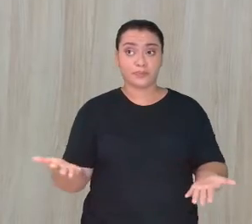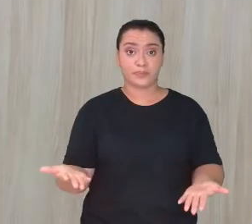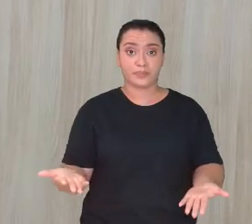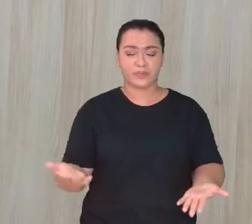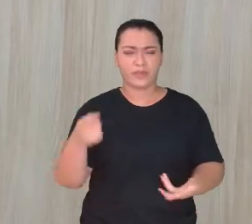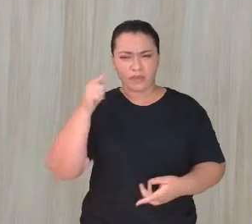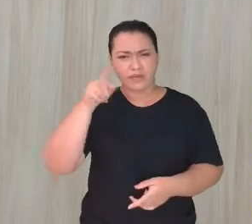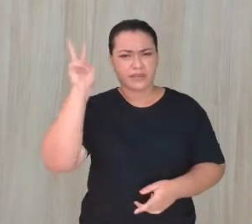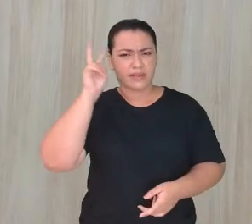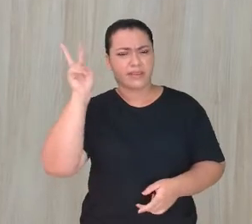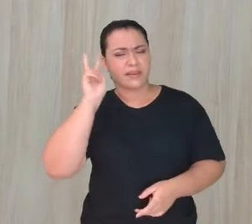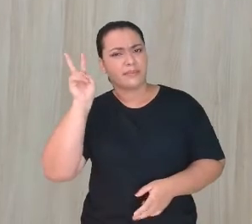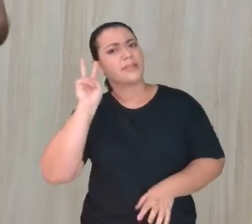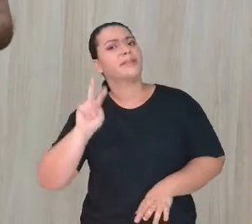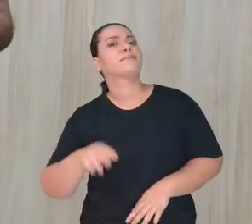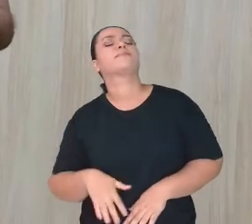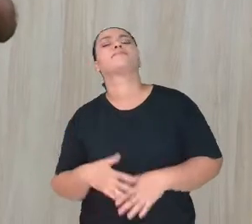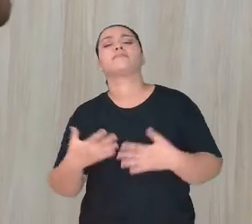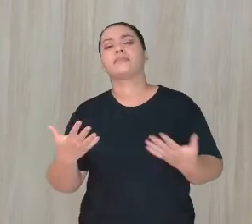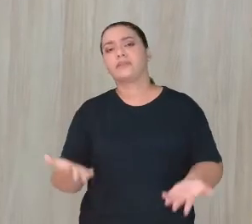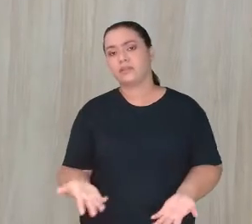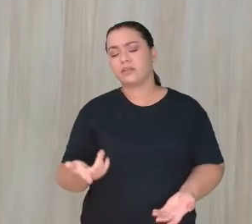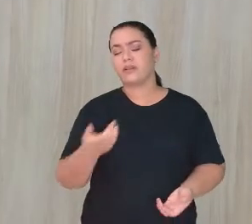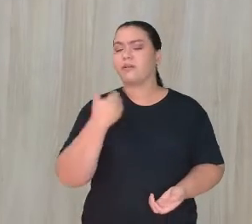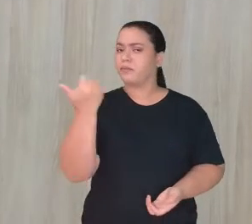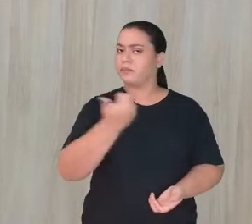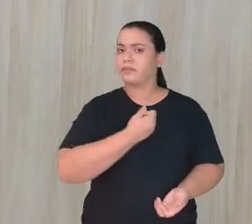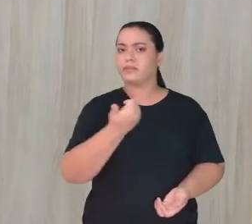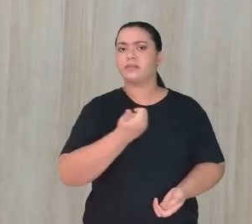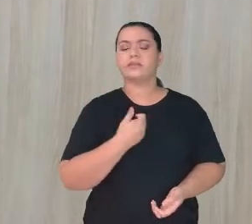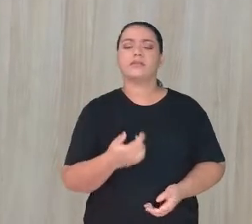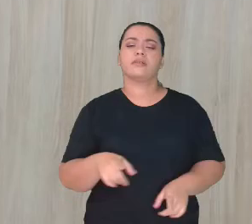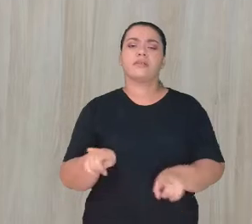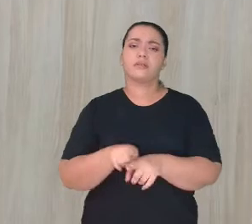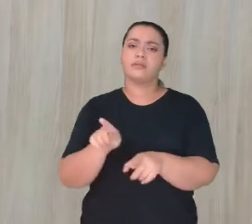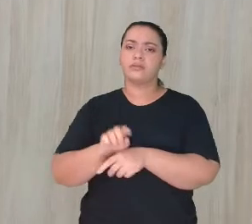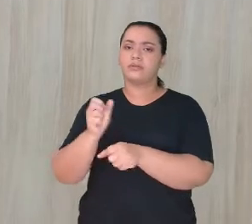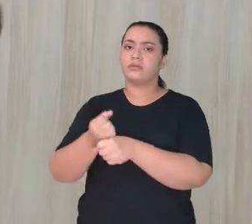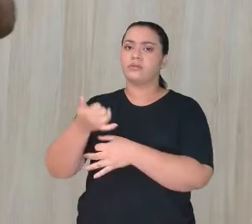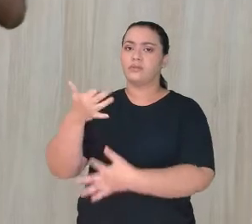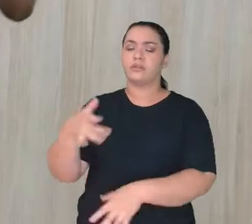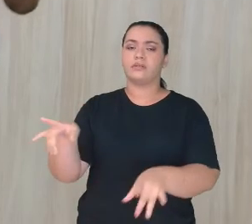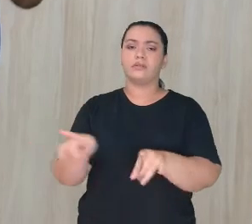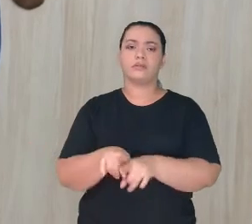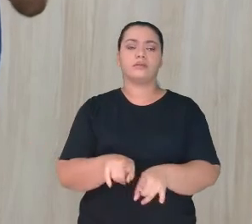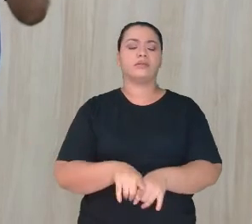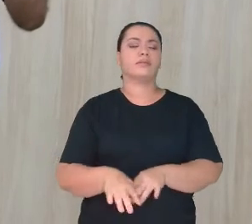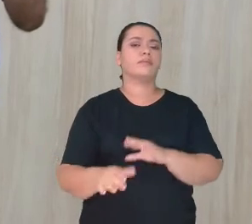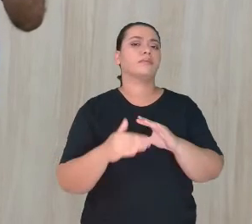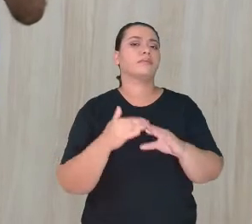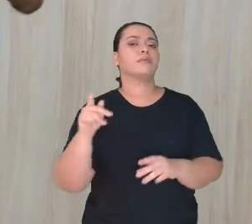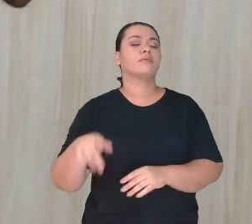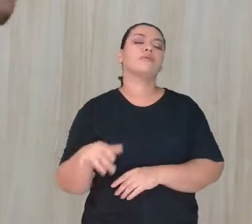lembra como é que era isso aí? Isso, vai comentando aí, tanto no chat quanto